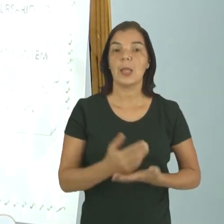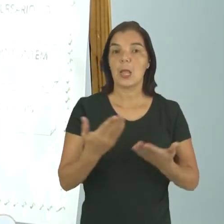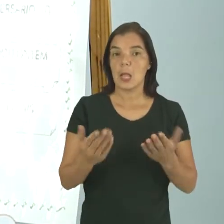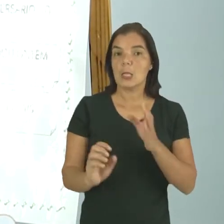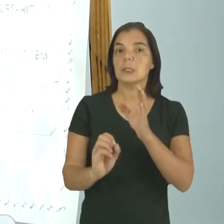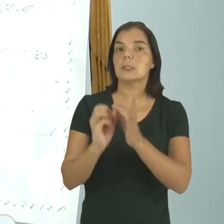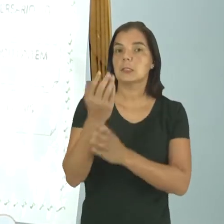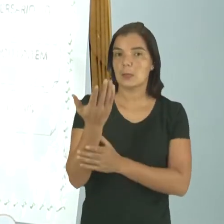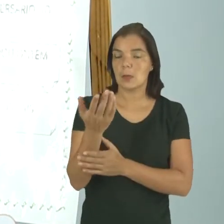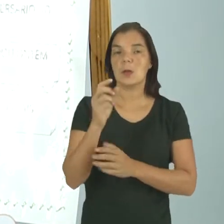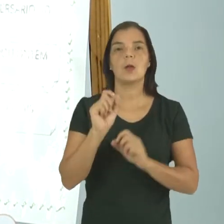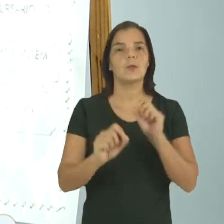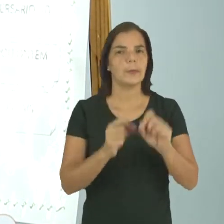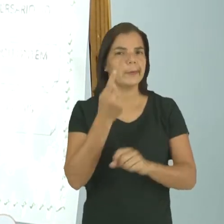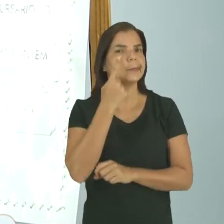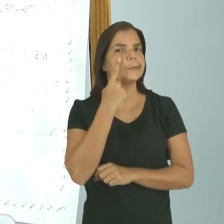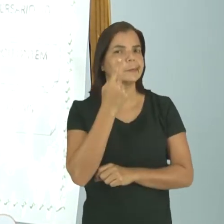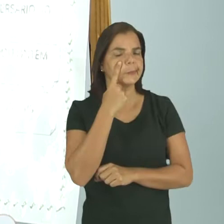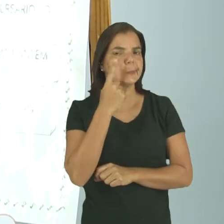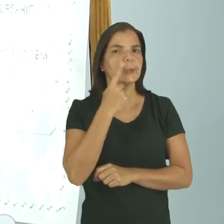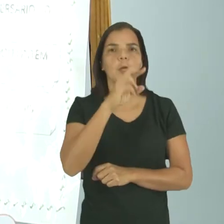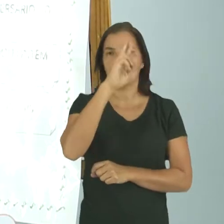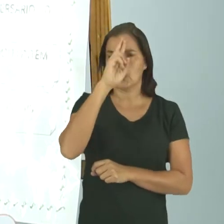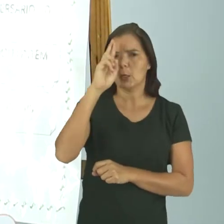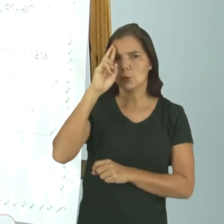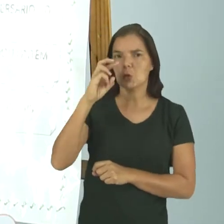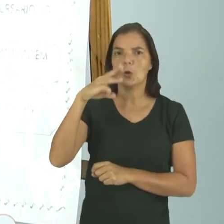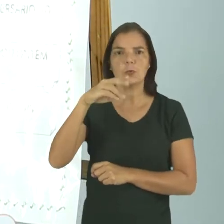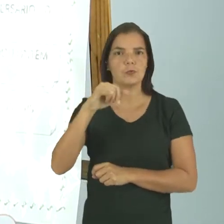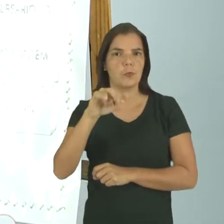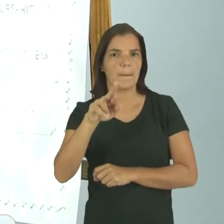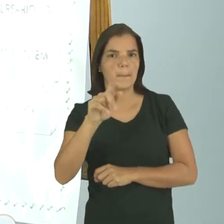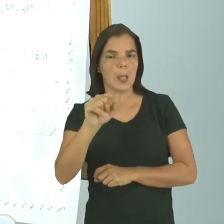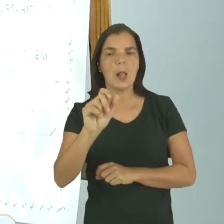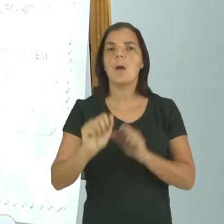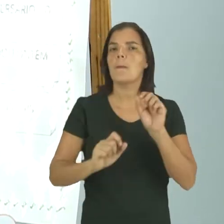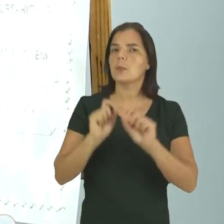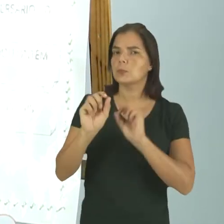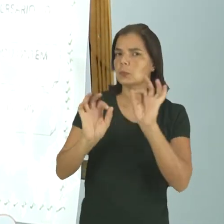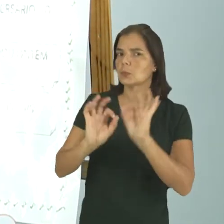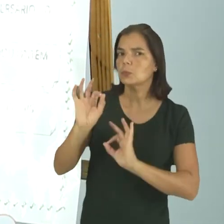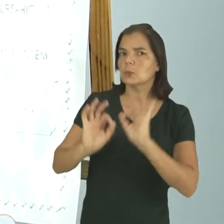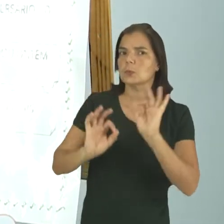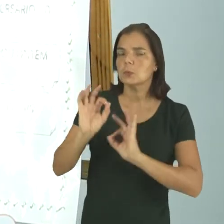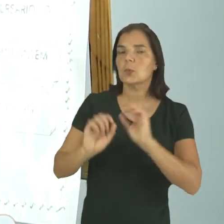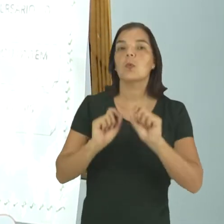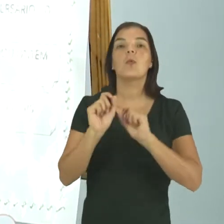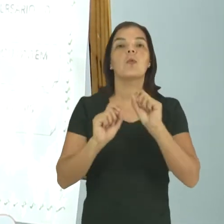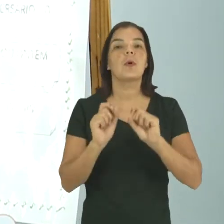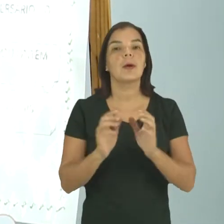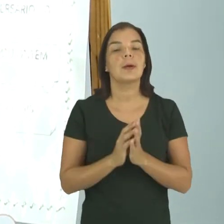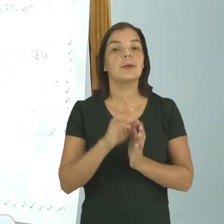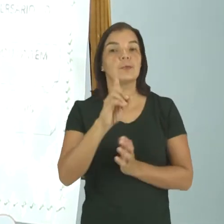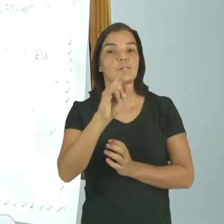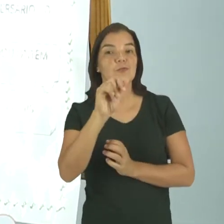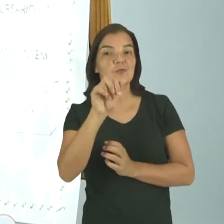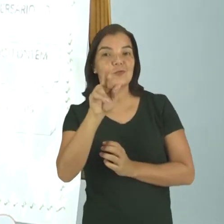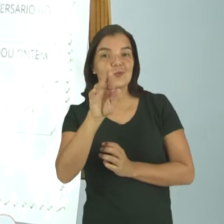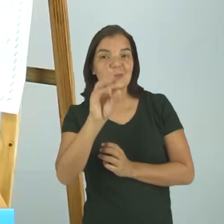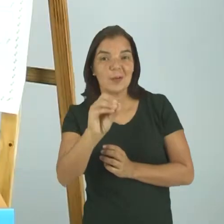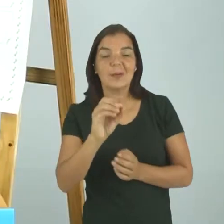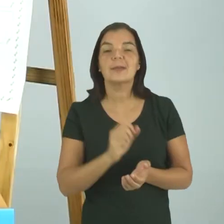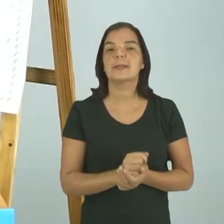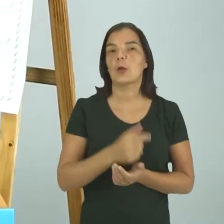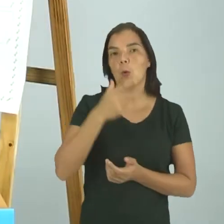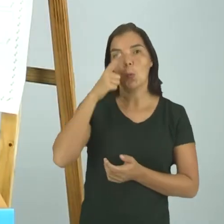Esses acontecimentos, nós vimos com a história de Mila que eles podem ser organizados através de um diário,